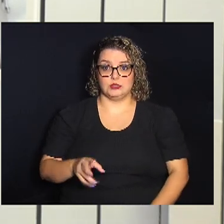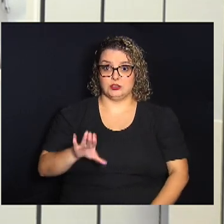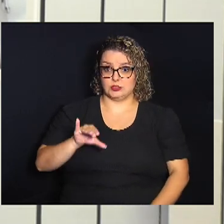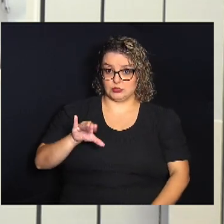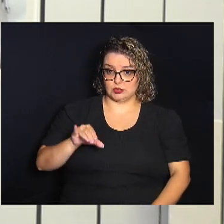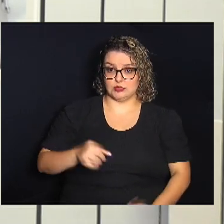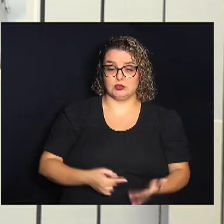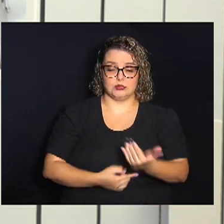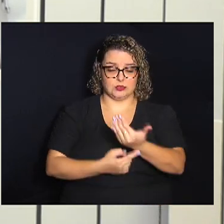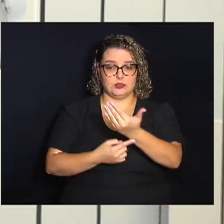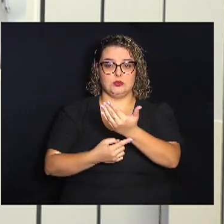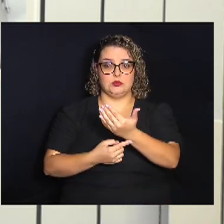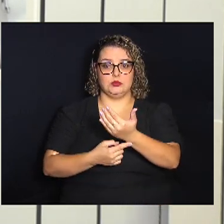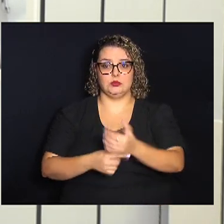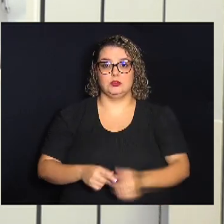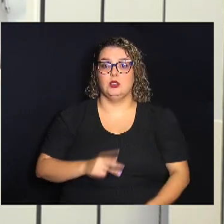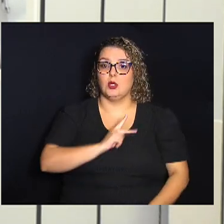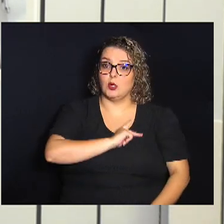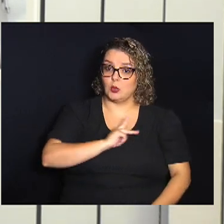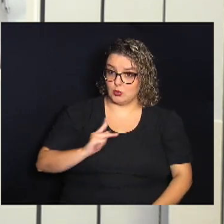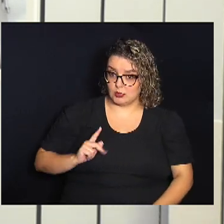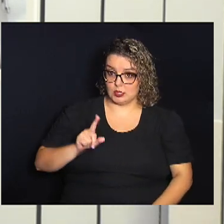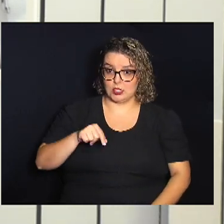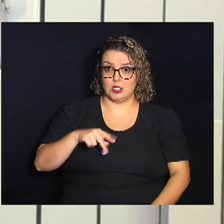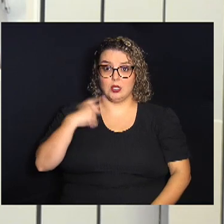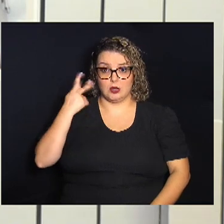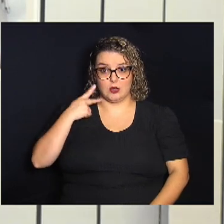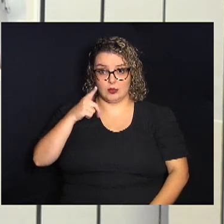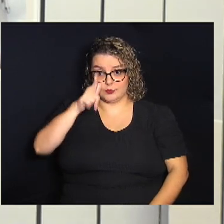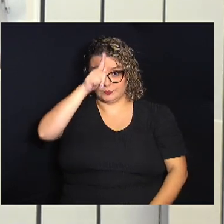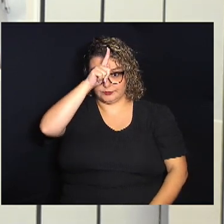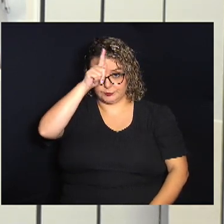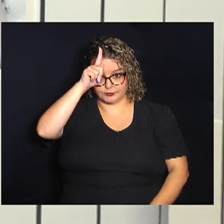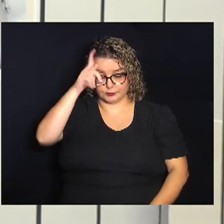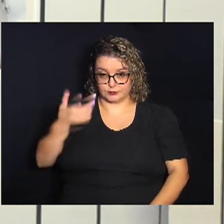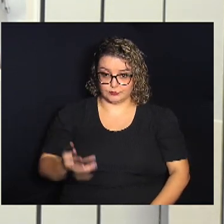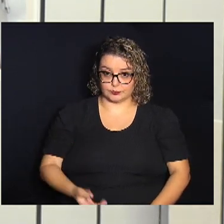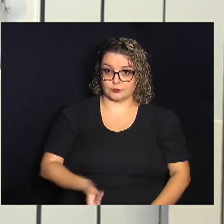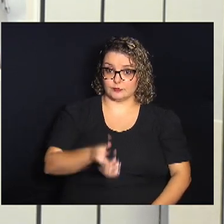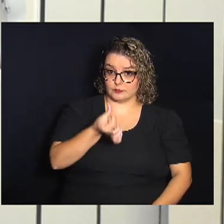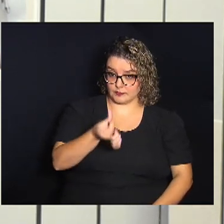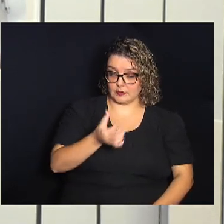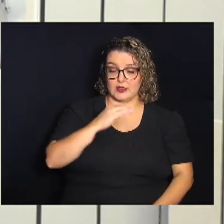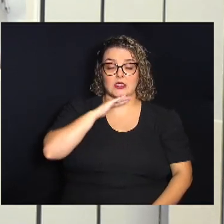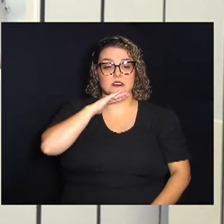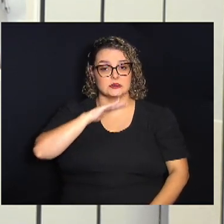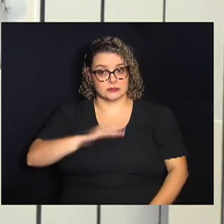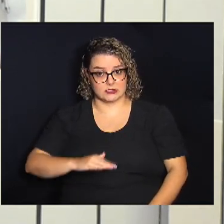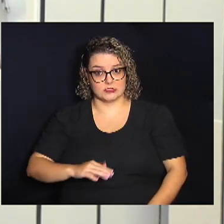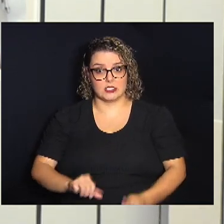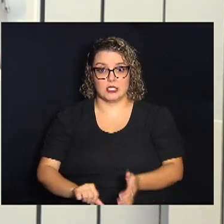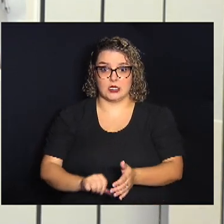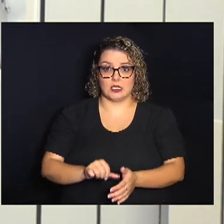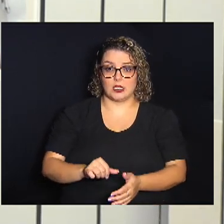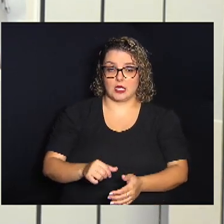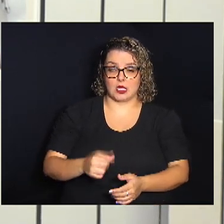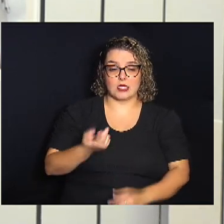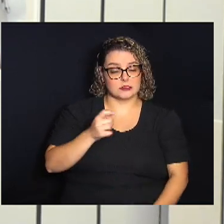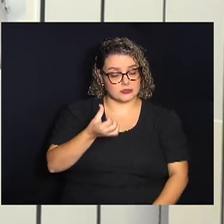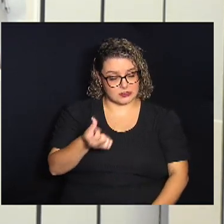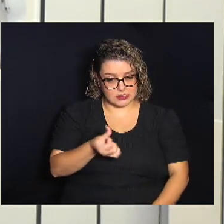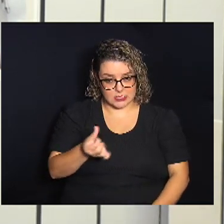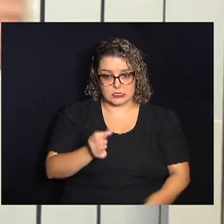e Tecnologia. O presidente é o vereador Gustavo Peta. E às 6 horas da tarde, acontece a 6ª